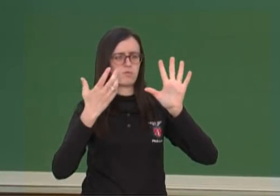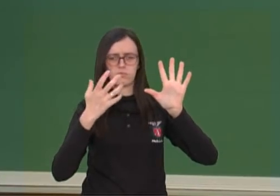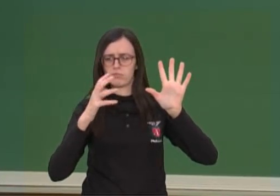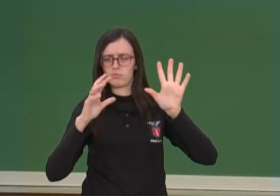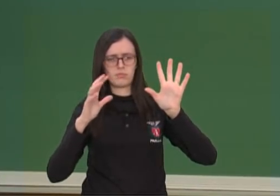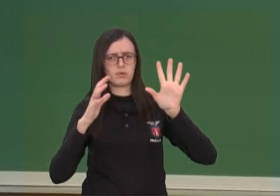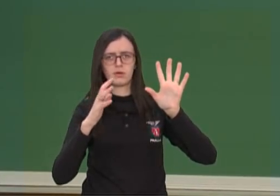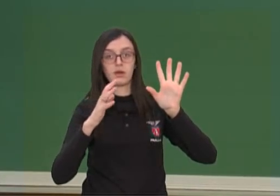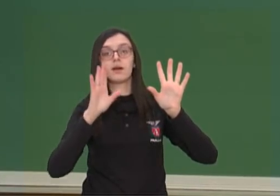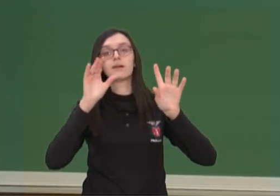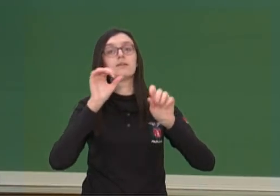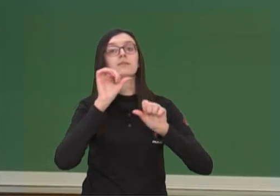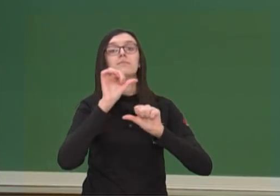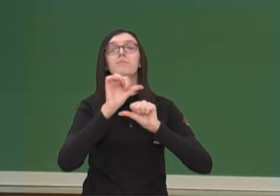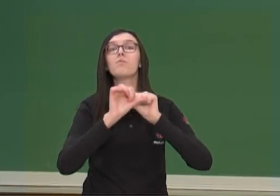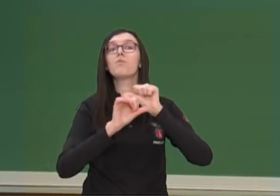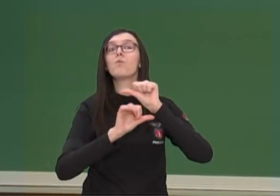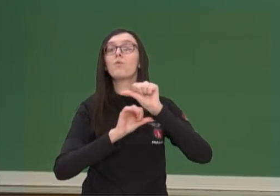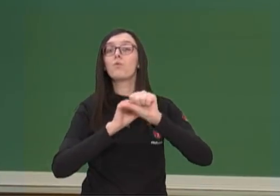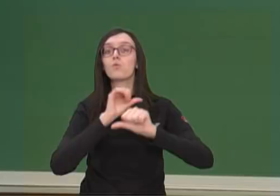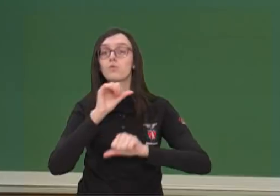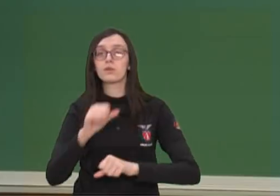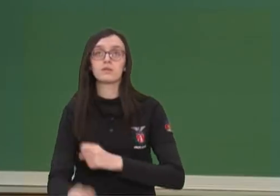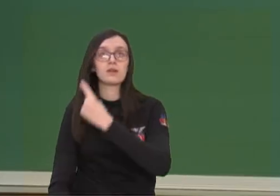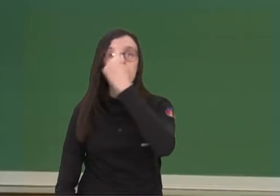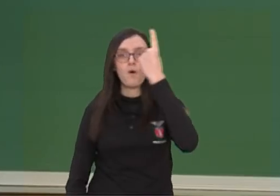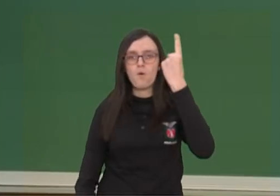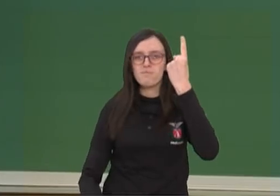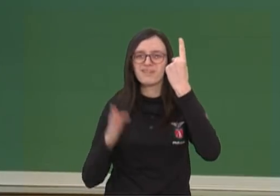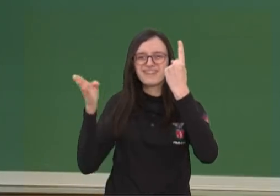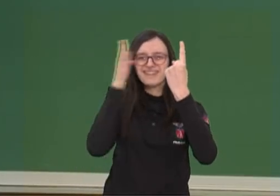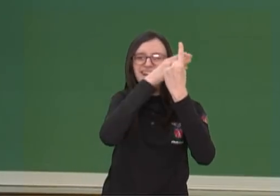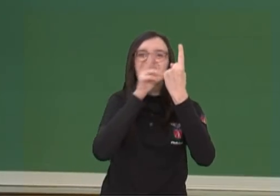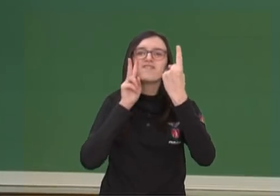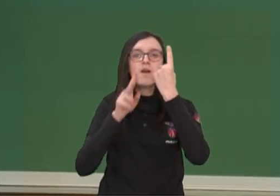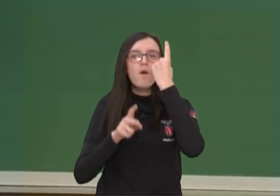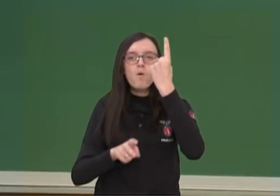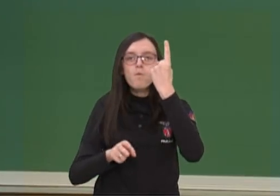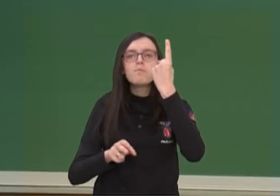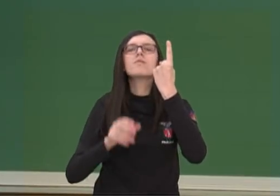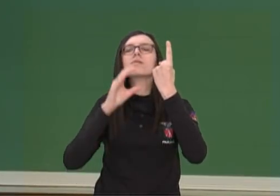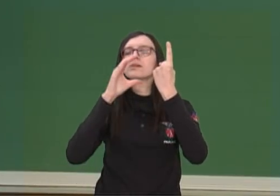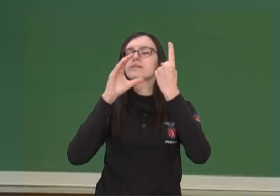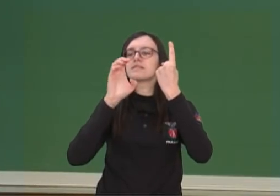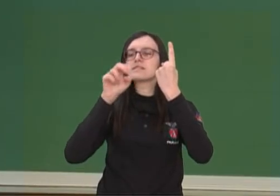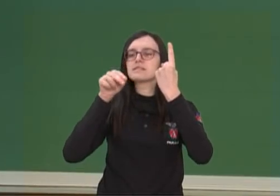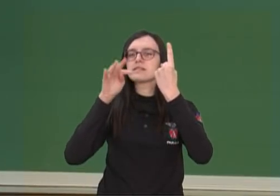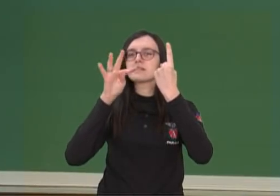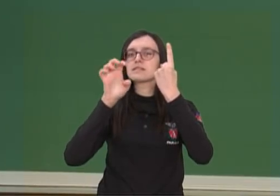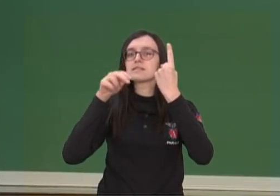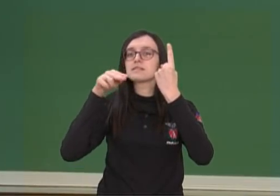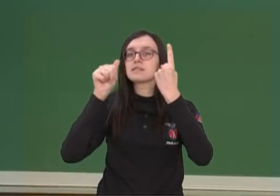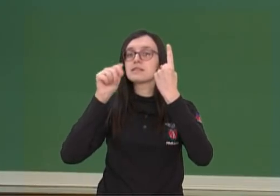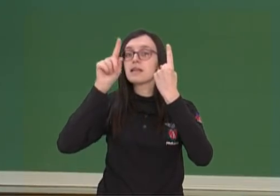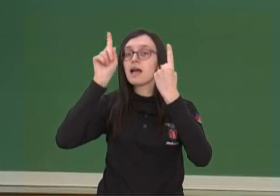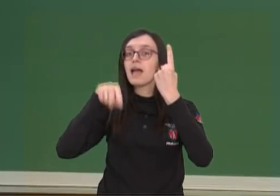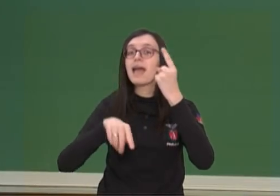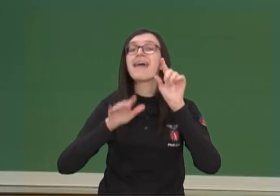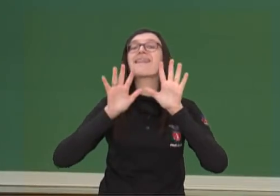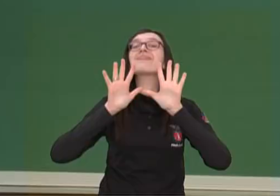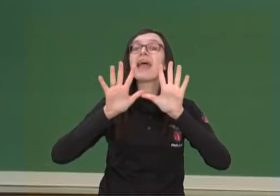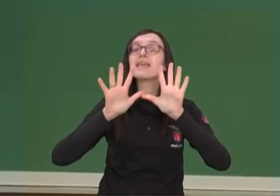e vou transformar uma centena. Lembra? Uma centena vale quanto?